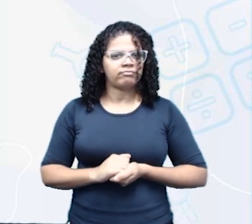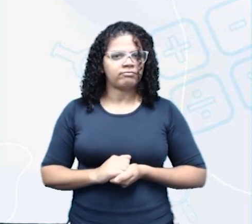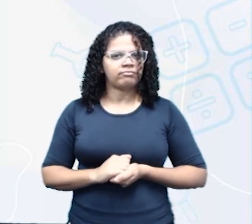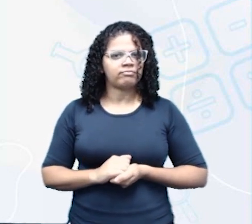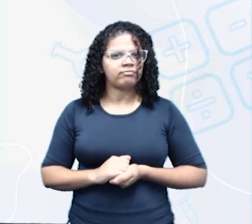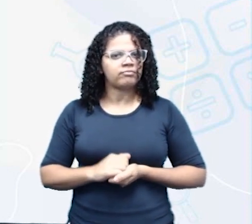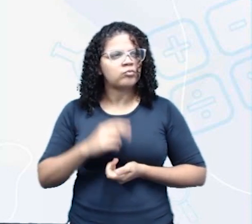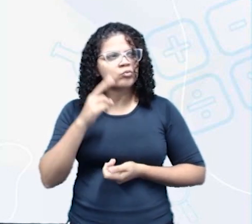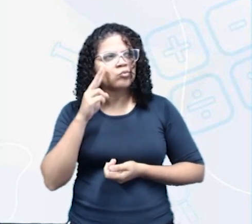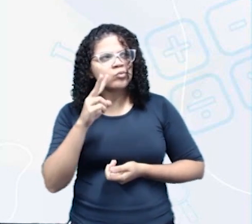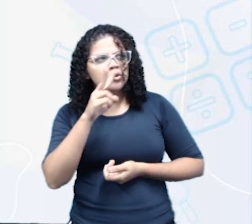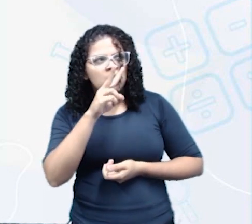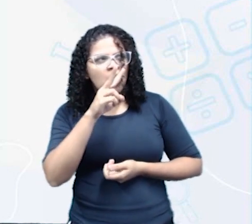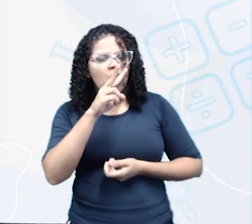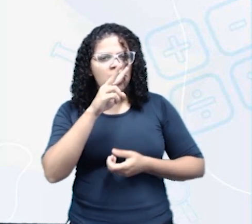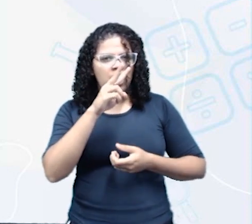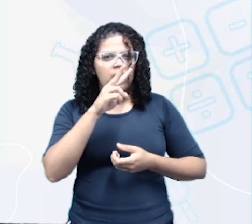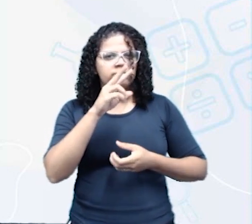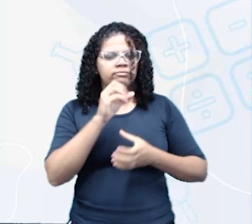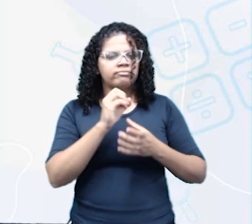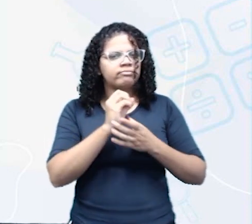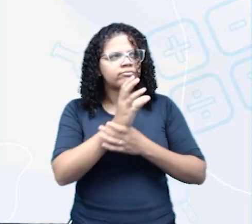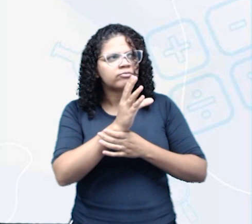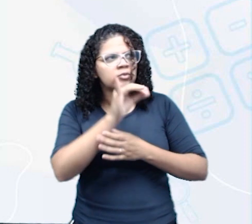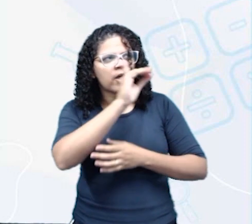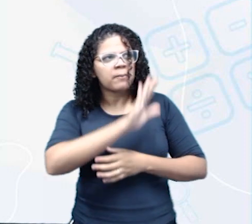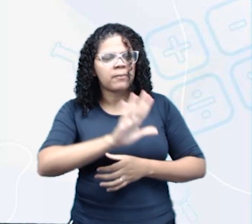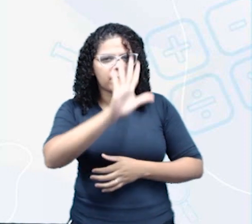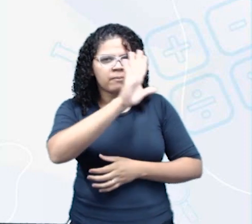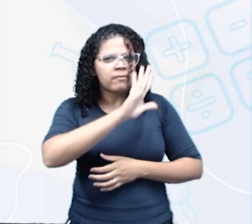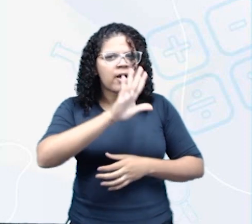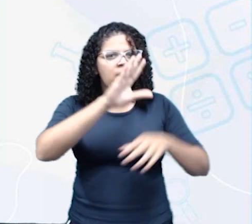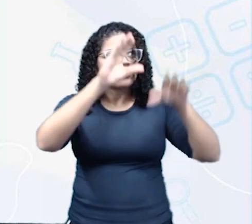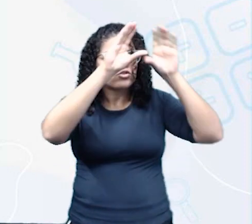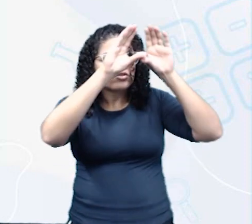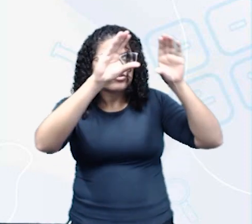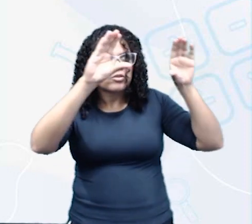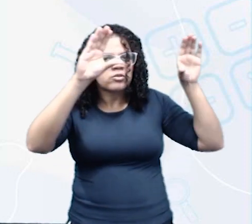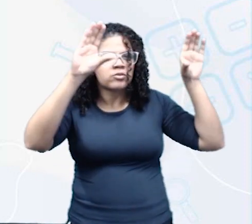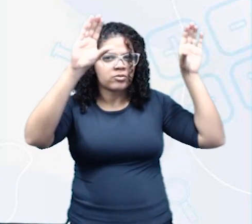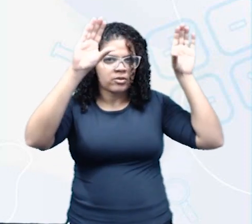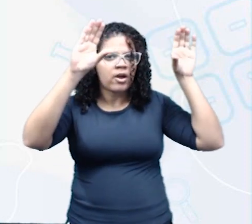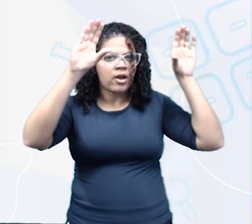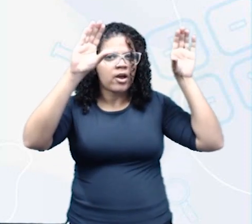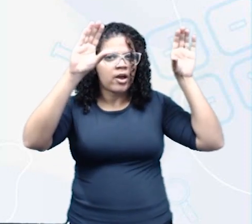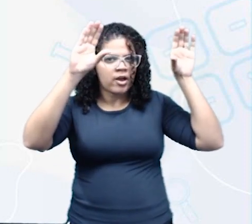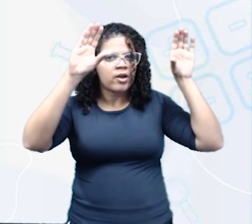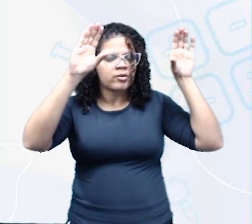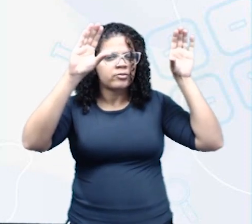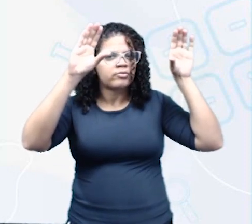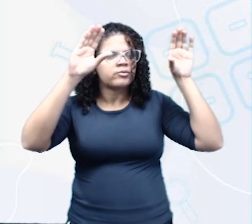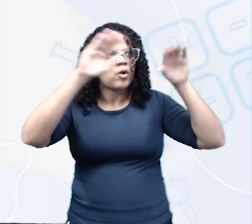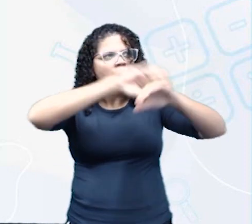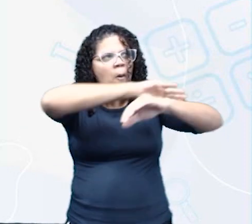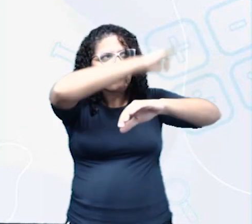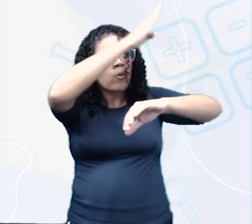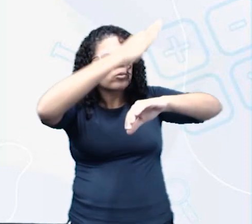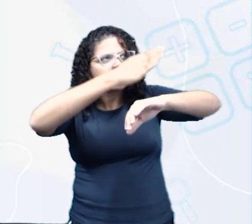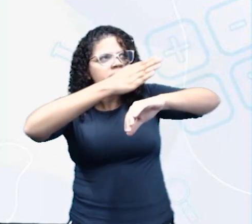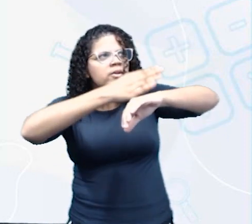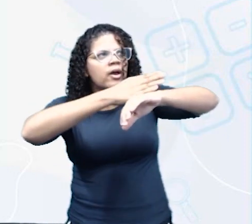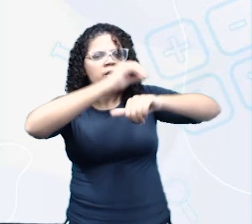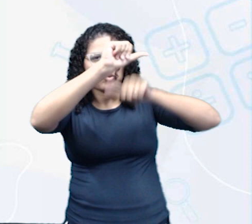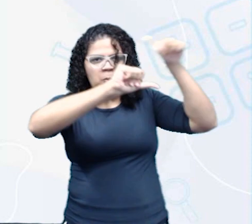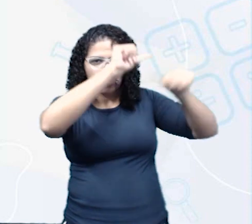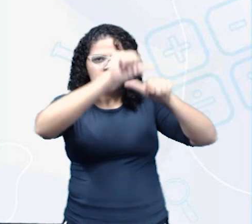quando você observa aqui nesse slide, tem um detalhe, em cima da montanha, está acontecendo outra mudança de estado físico